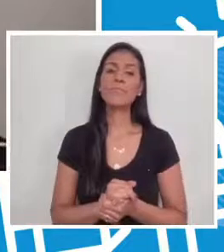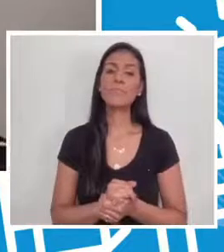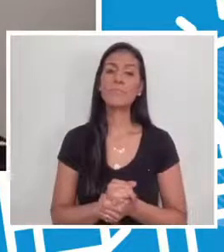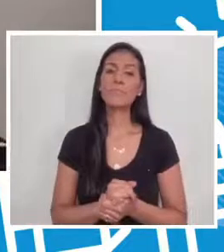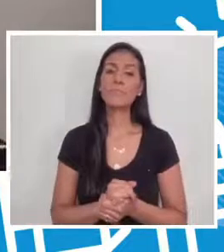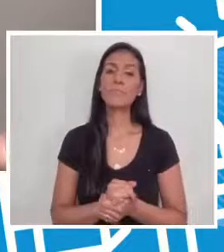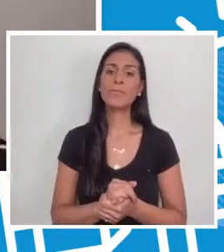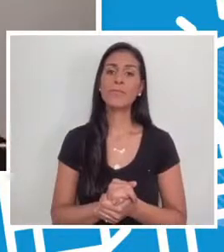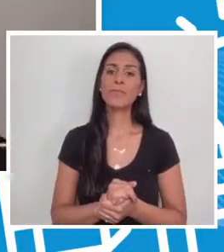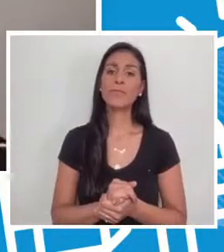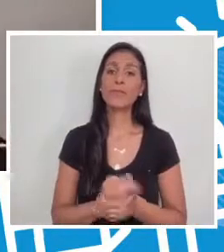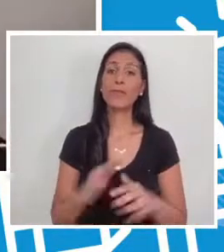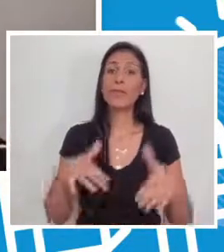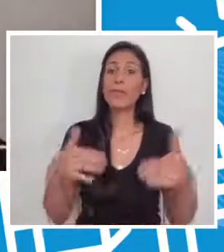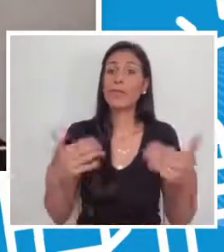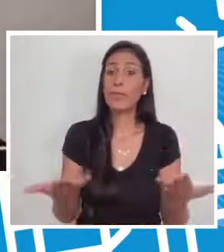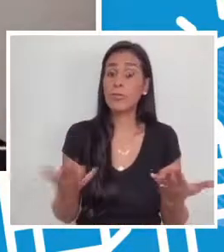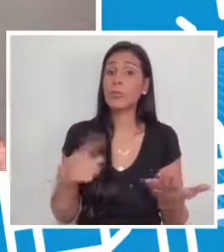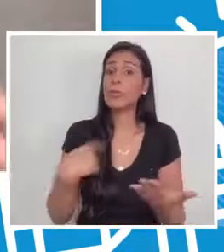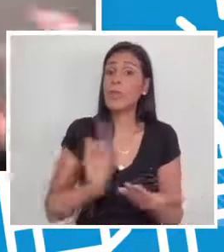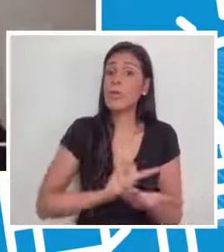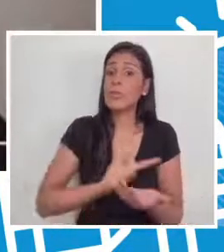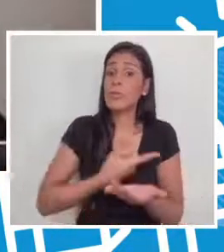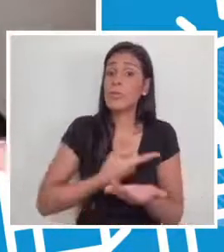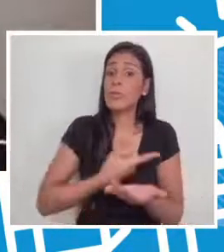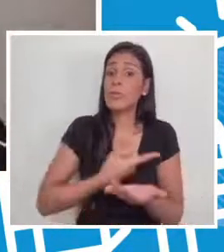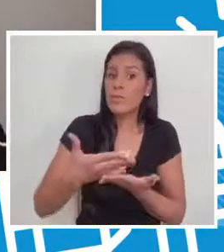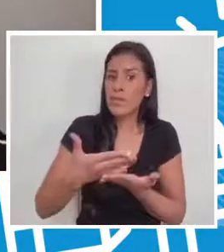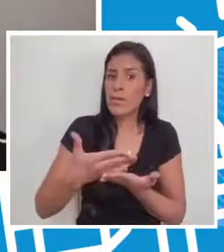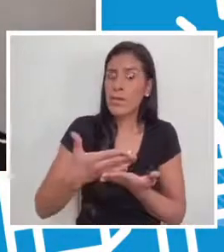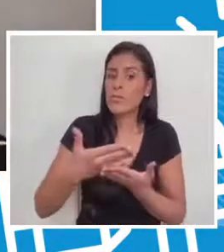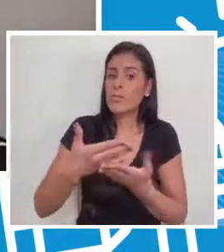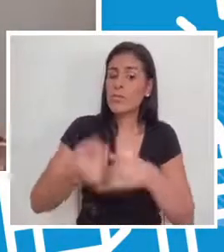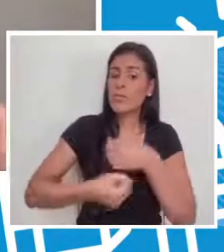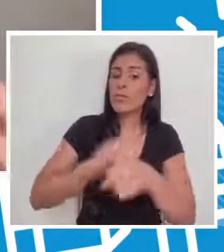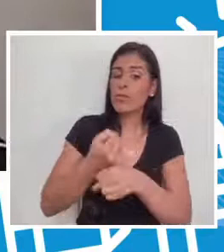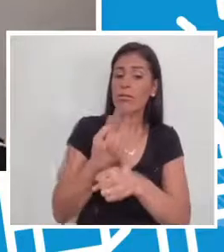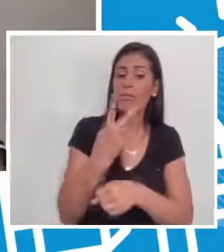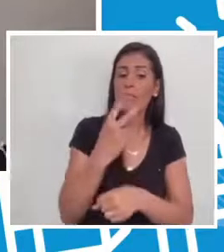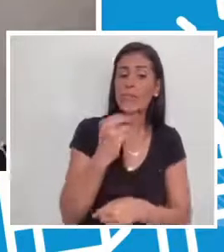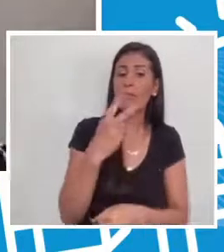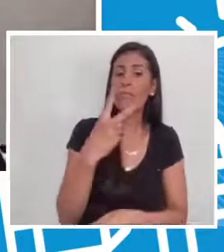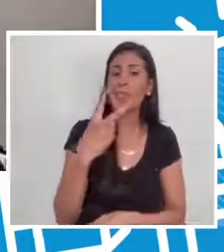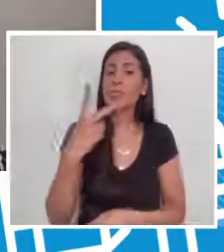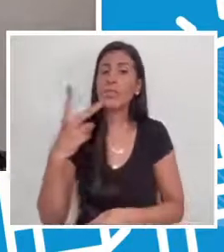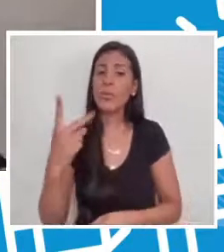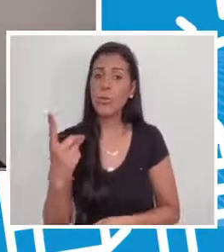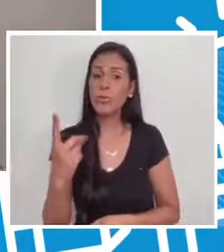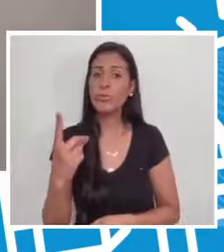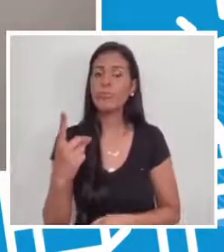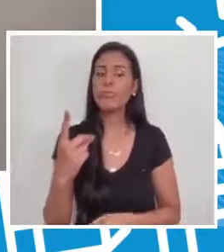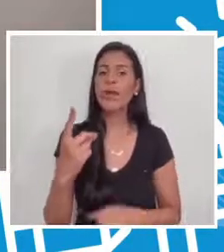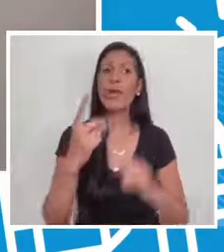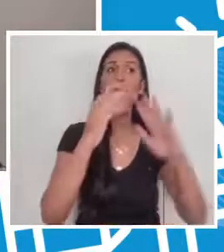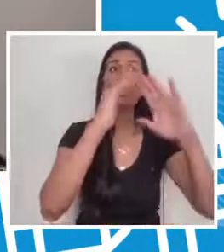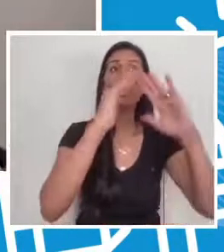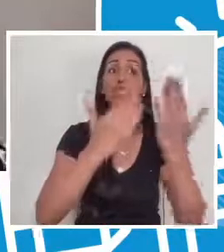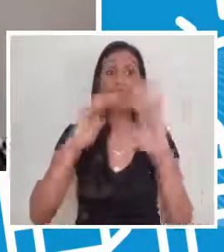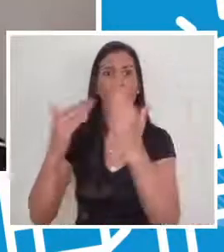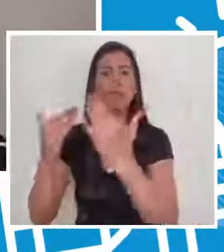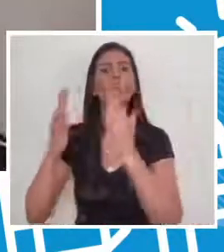começamos o ano de 2021, as redes, nesse momento, estão iniciando o ano letivo de